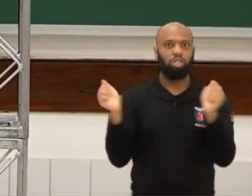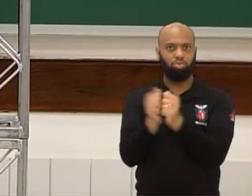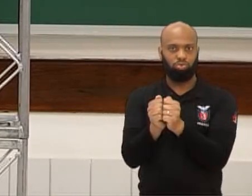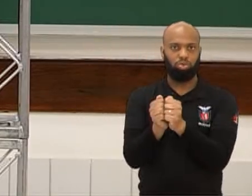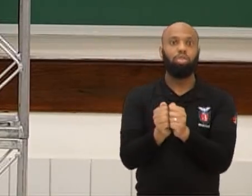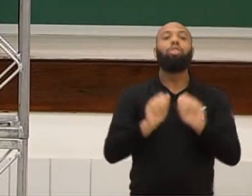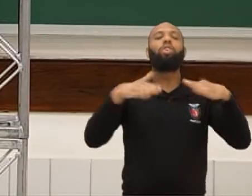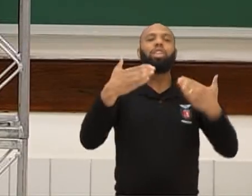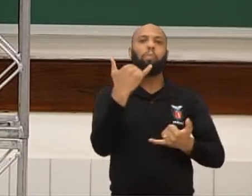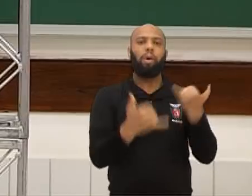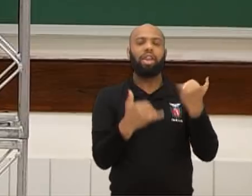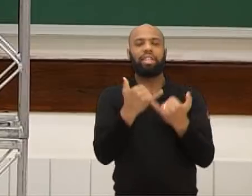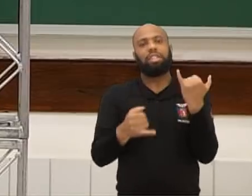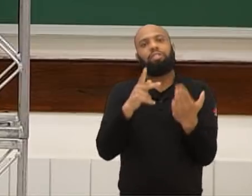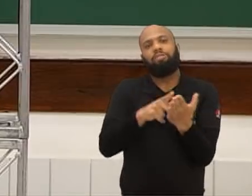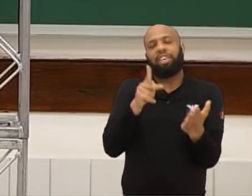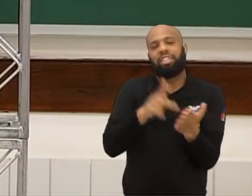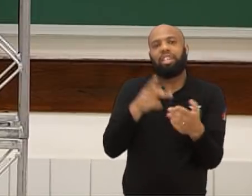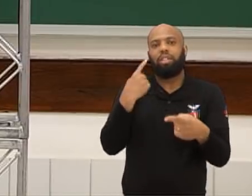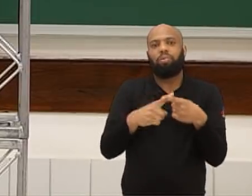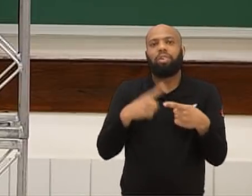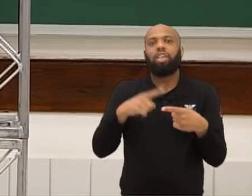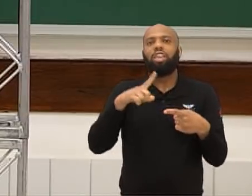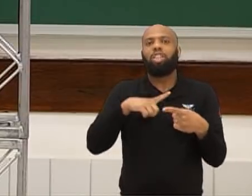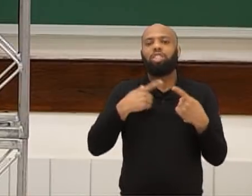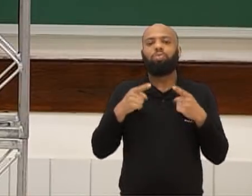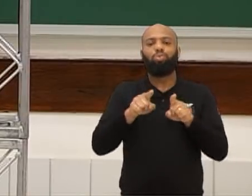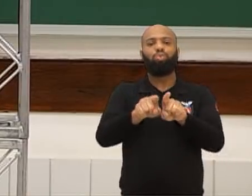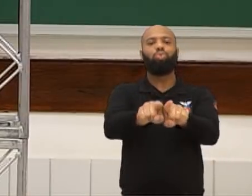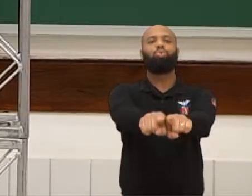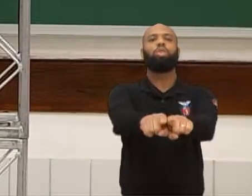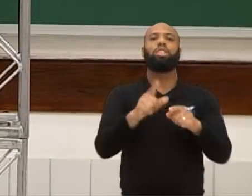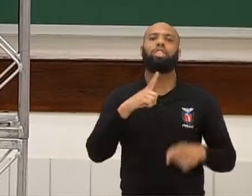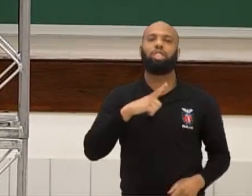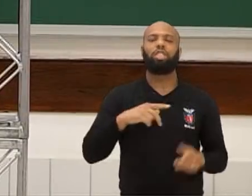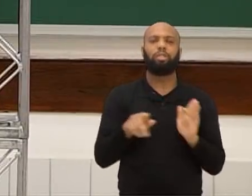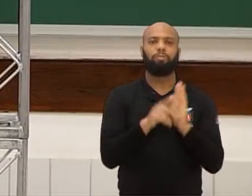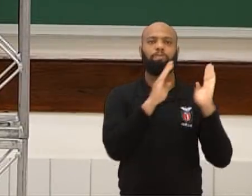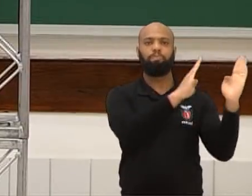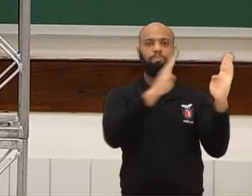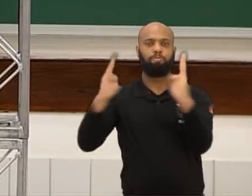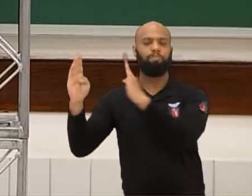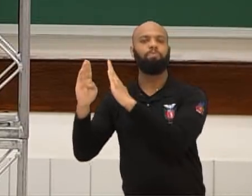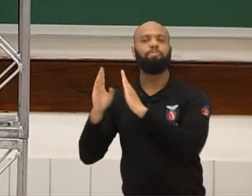uma ilusão maior de realidade e de que esse som realmente estava junto da cena.